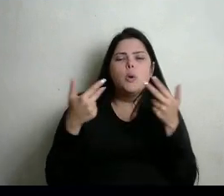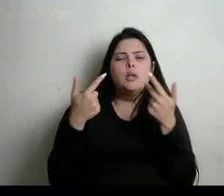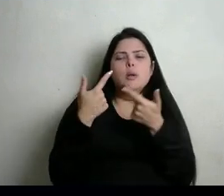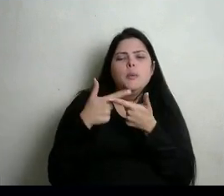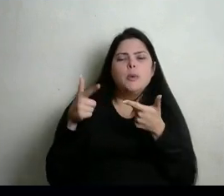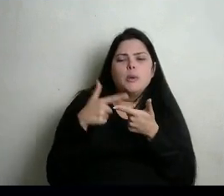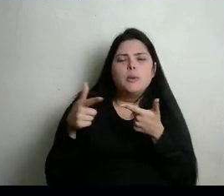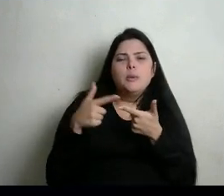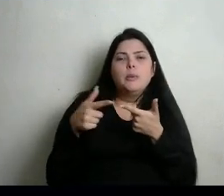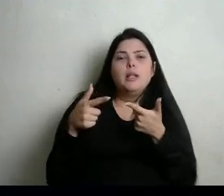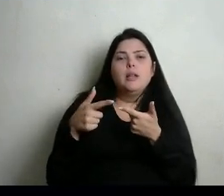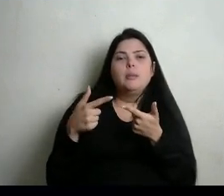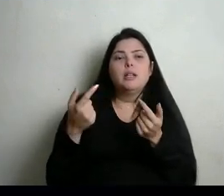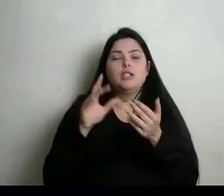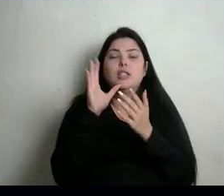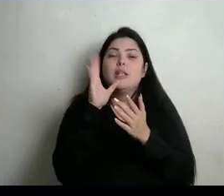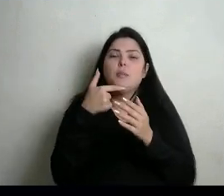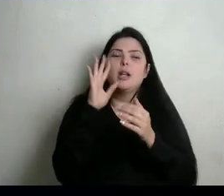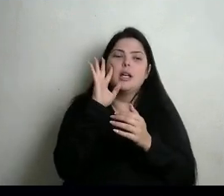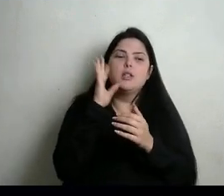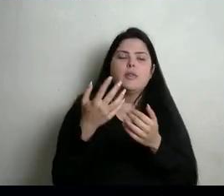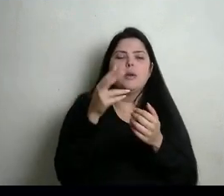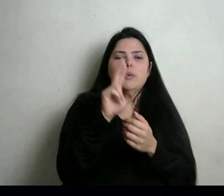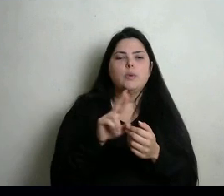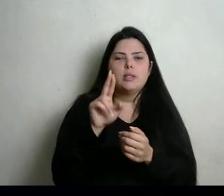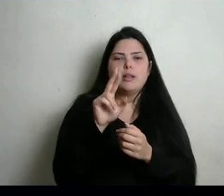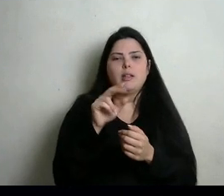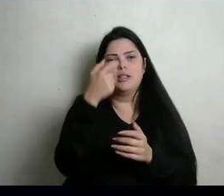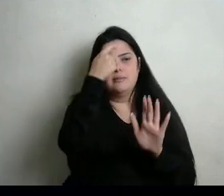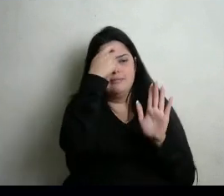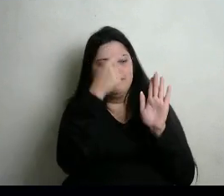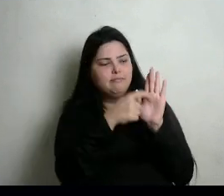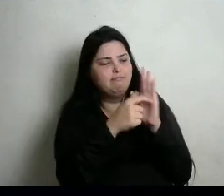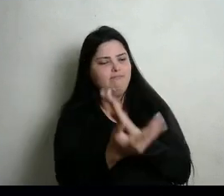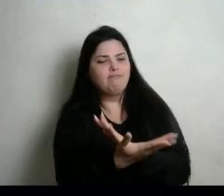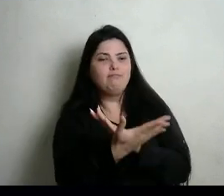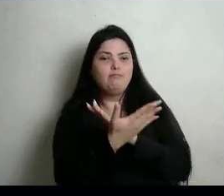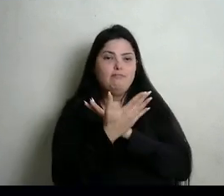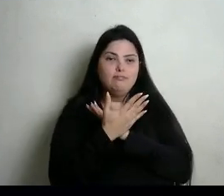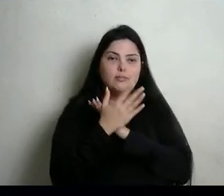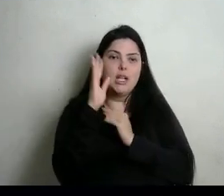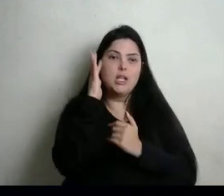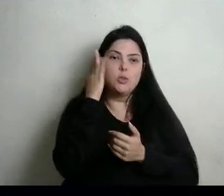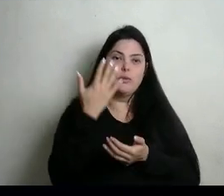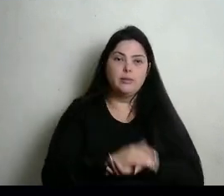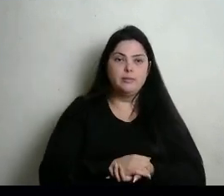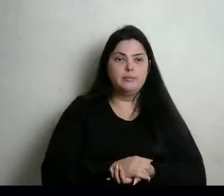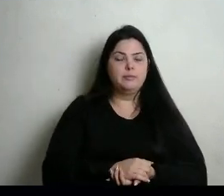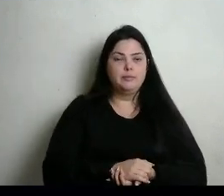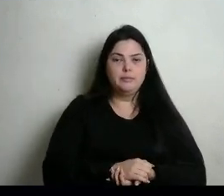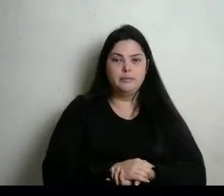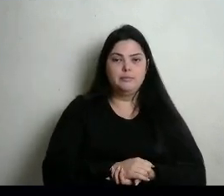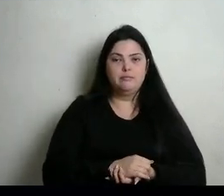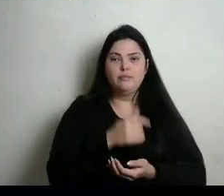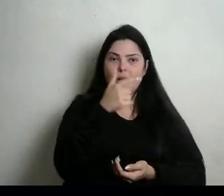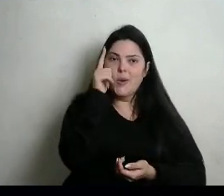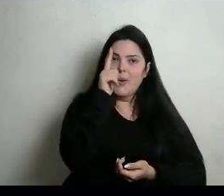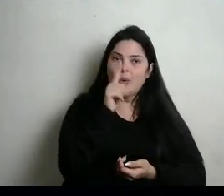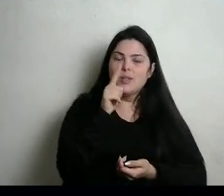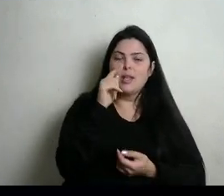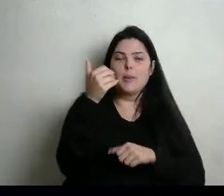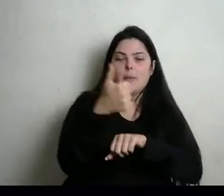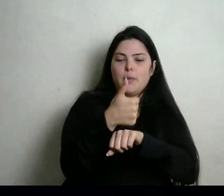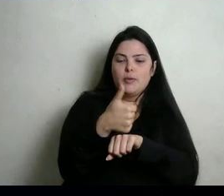nosso tempo, se a gente conseguir utilizar a IA para nos ajudar a resolver isso, a gente vai conseguir se tornar profissionais